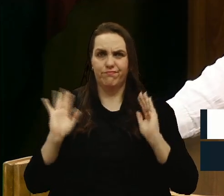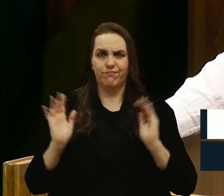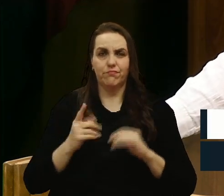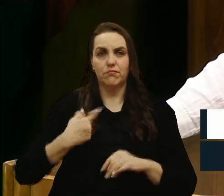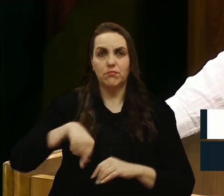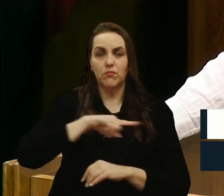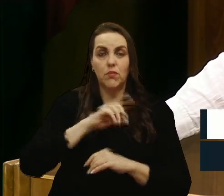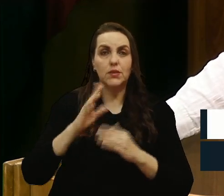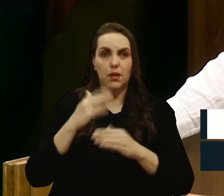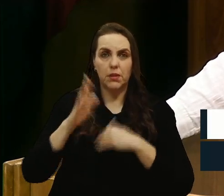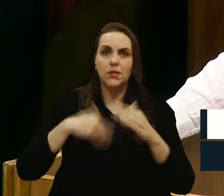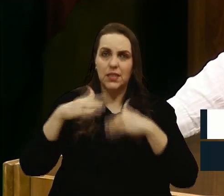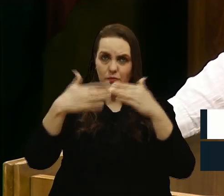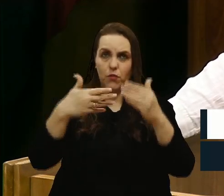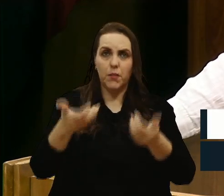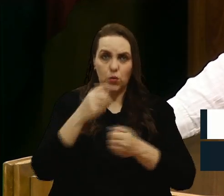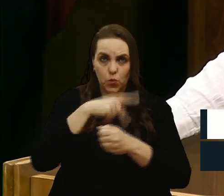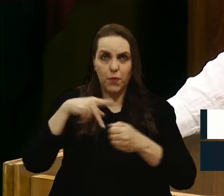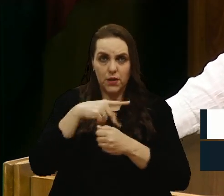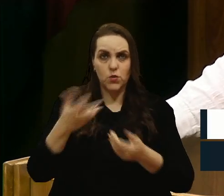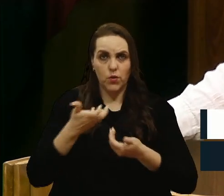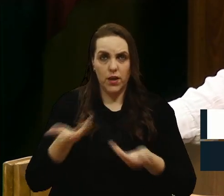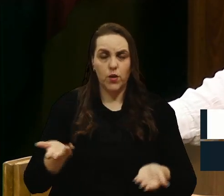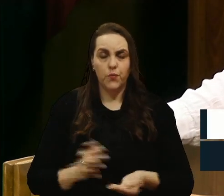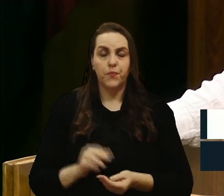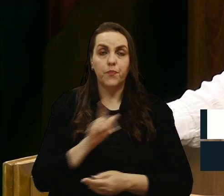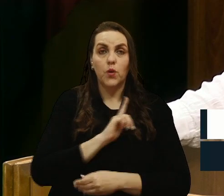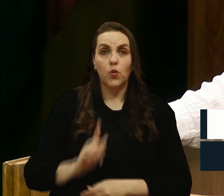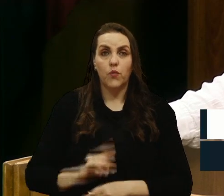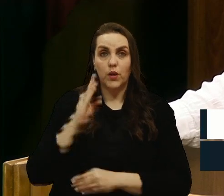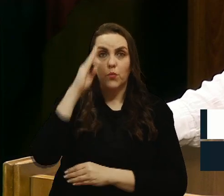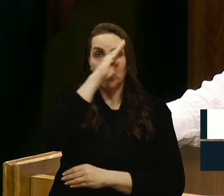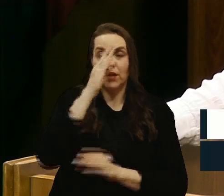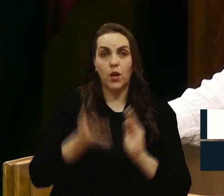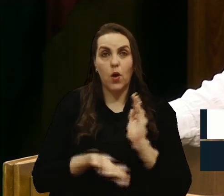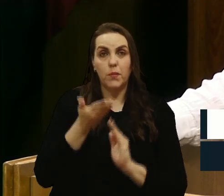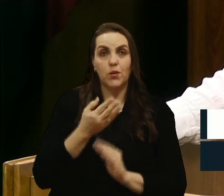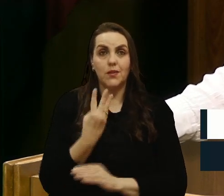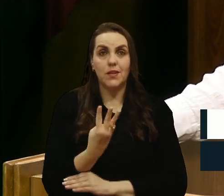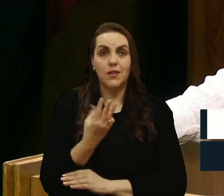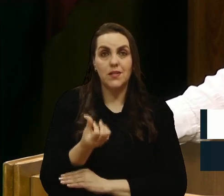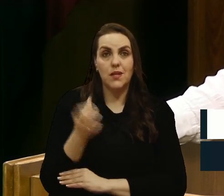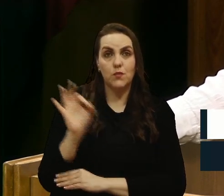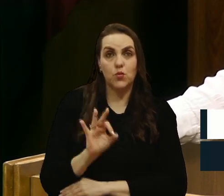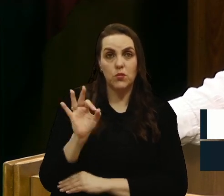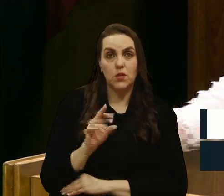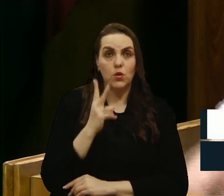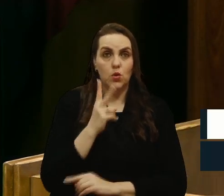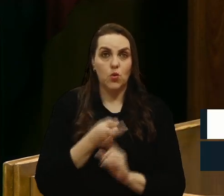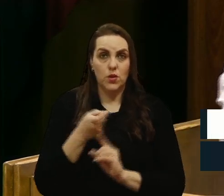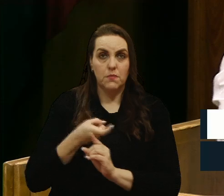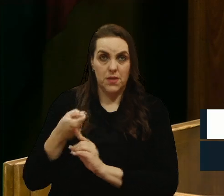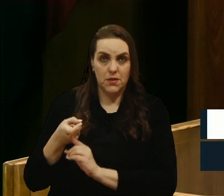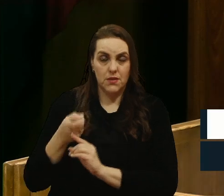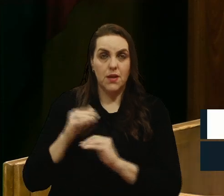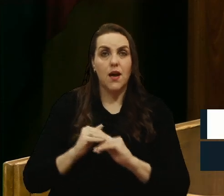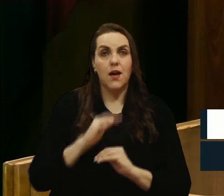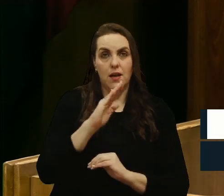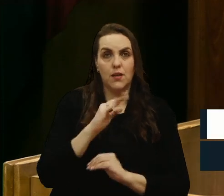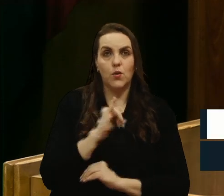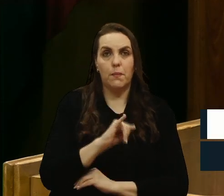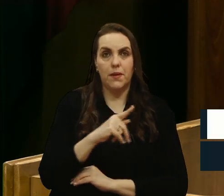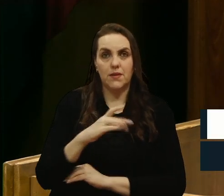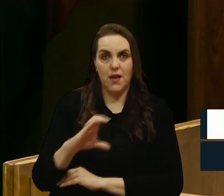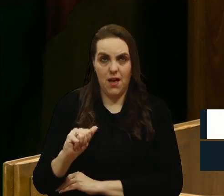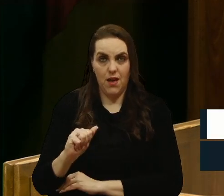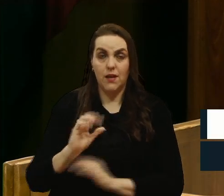desenvolvimentista. O governo Bolsonaro aumentou 36% em 2 meses, acima do IPCA. Esses